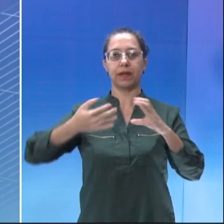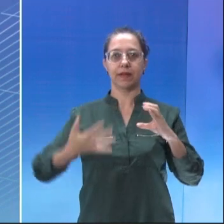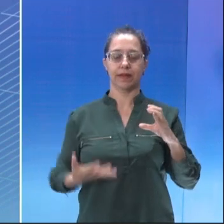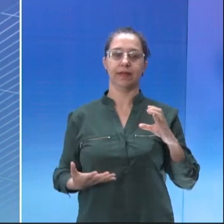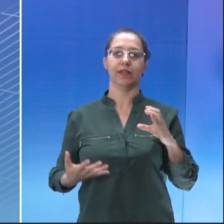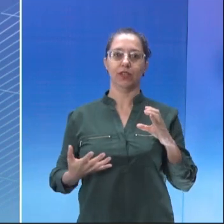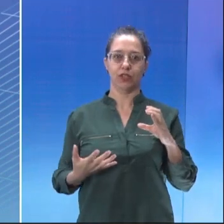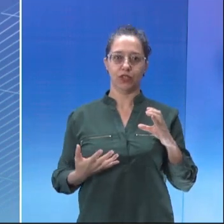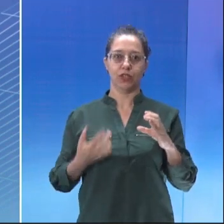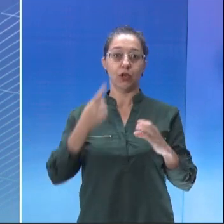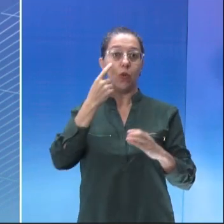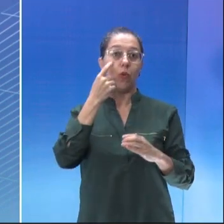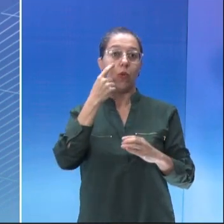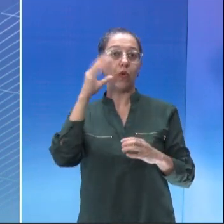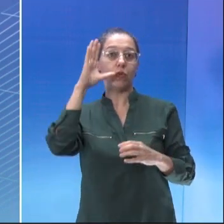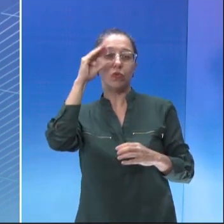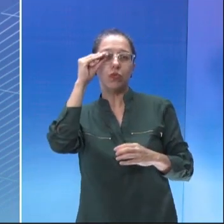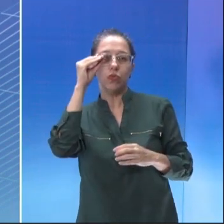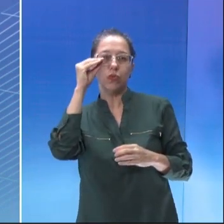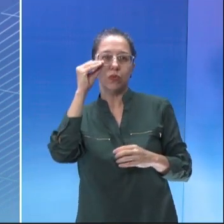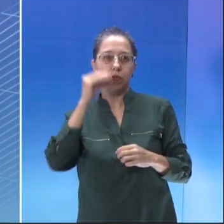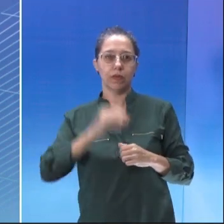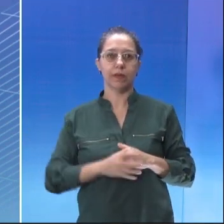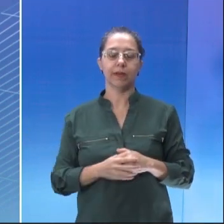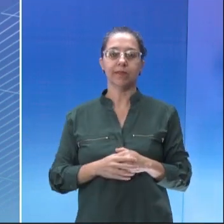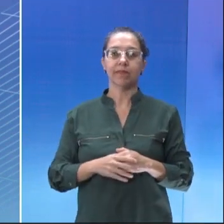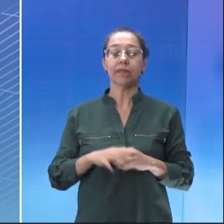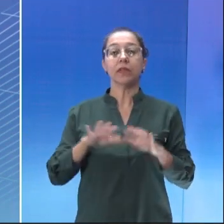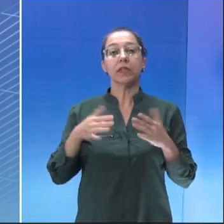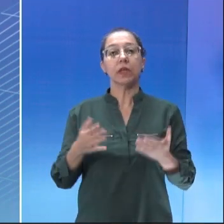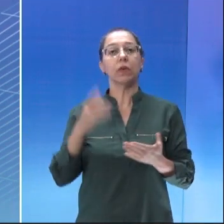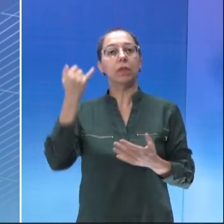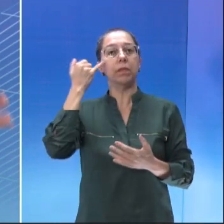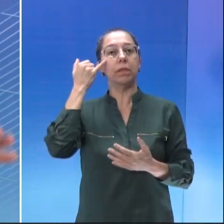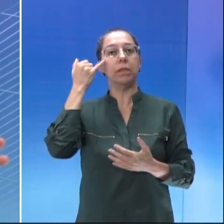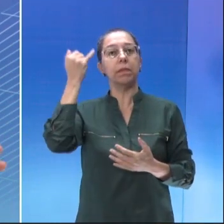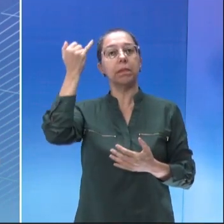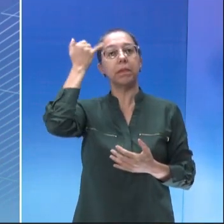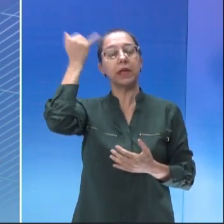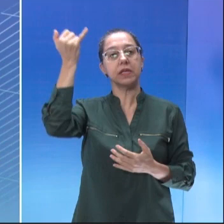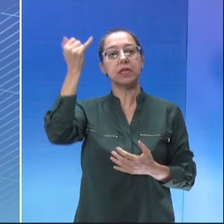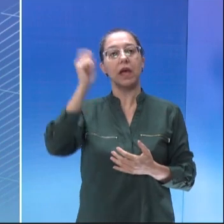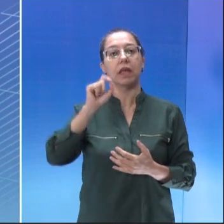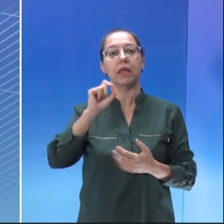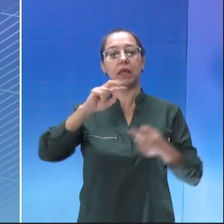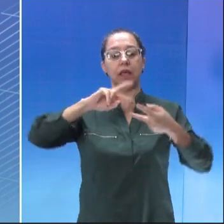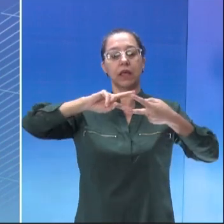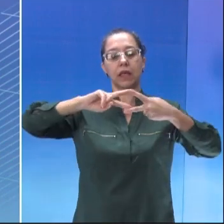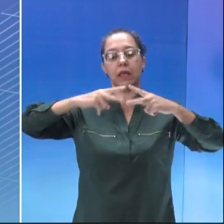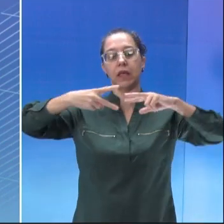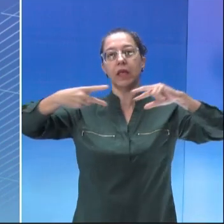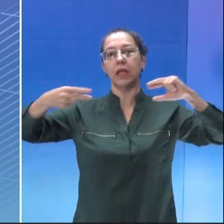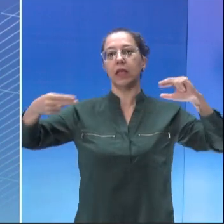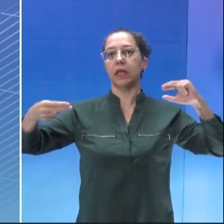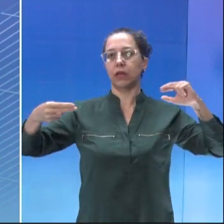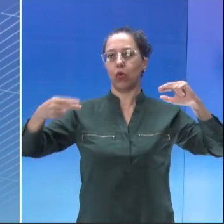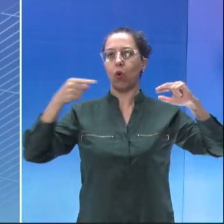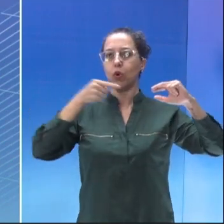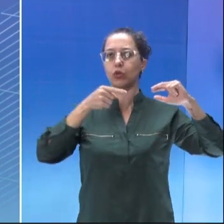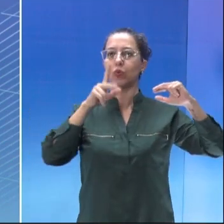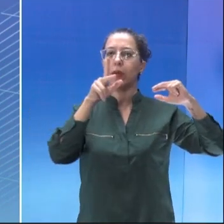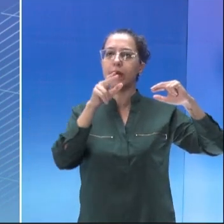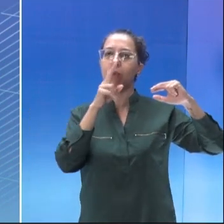característica de olho escuro. Então, imagina o nosso código genético como sendo um livro.